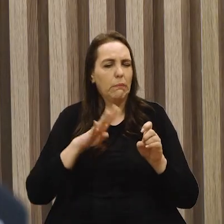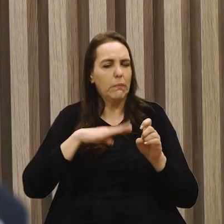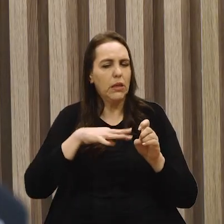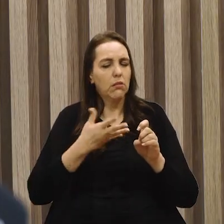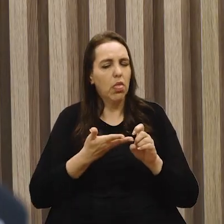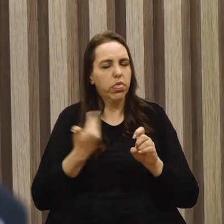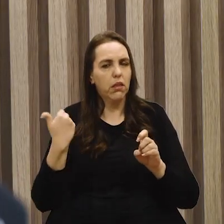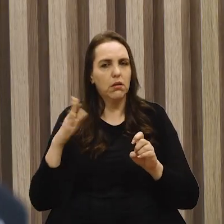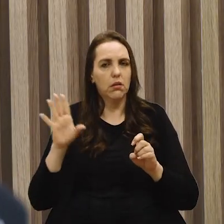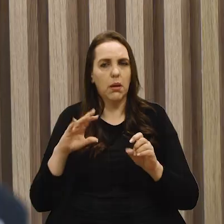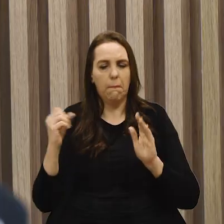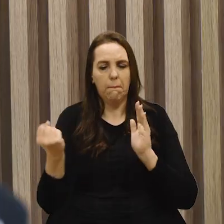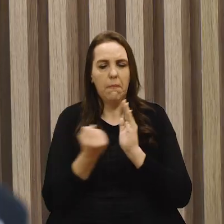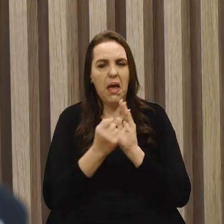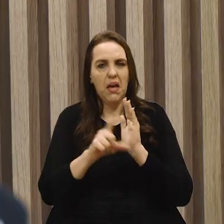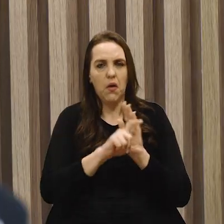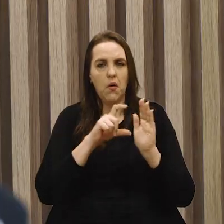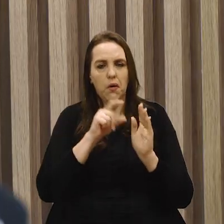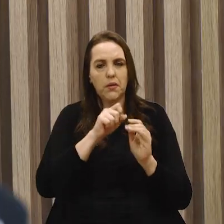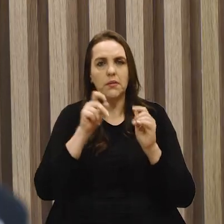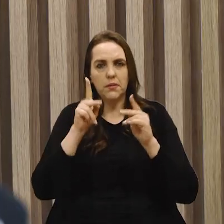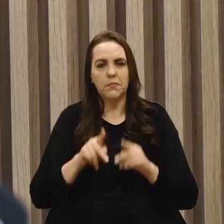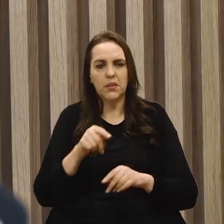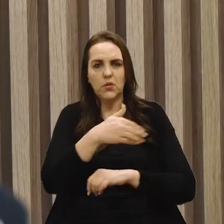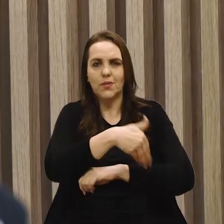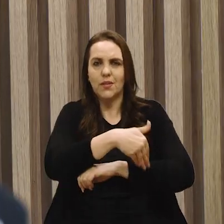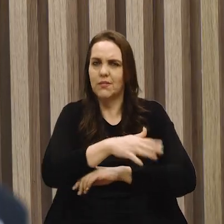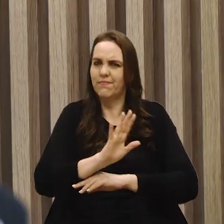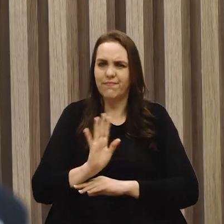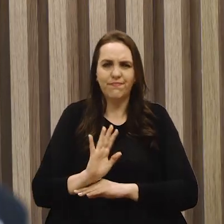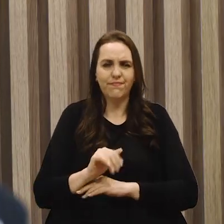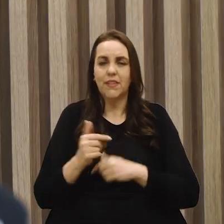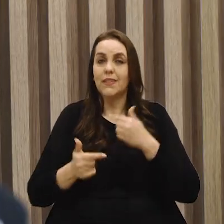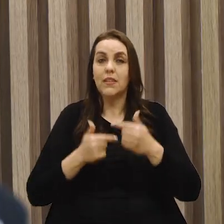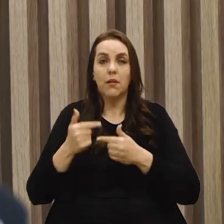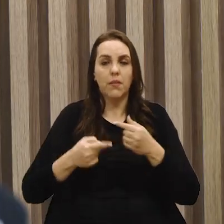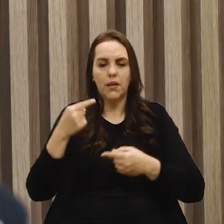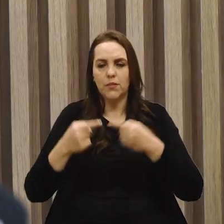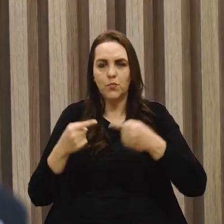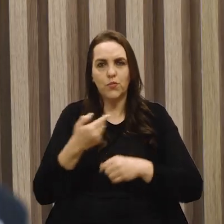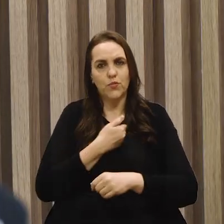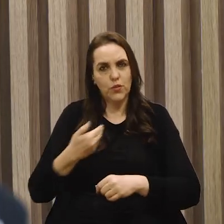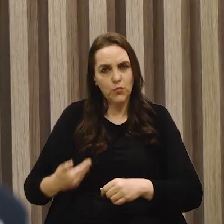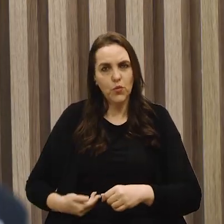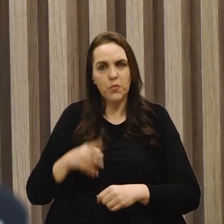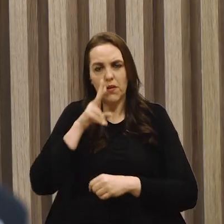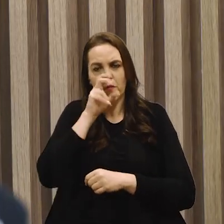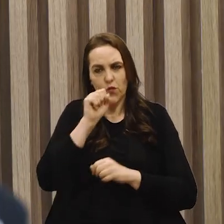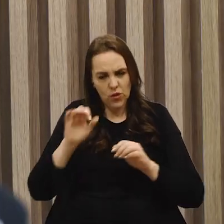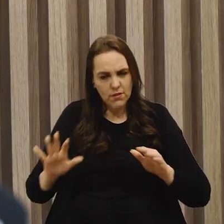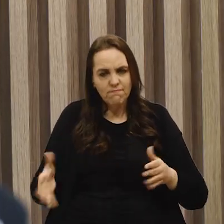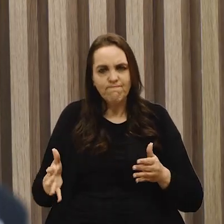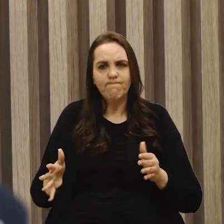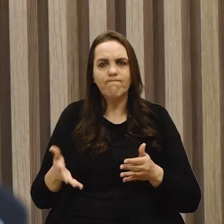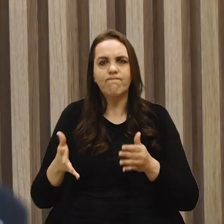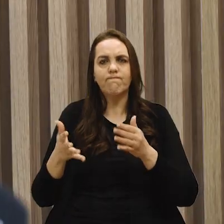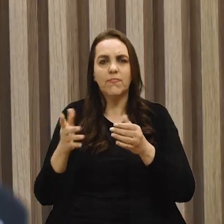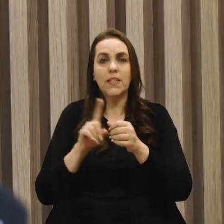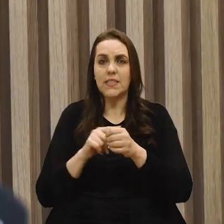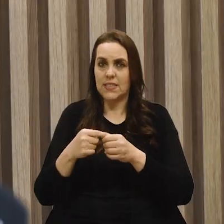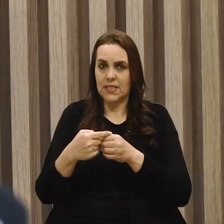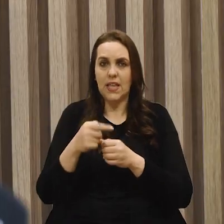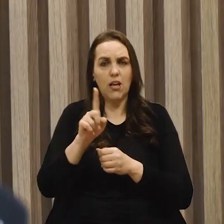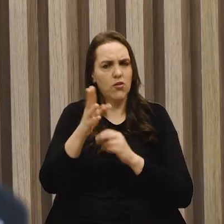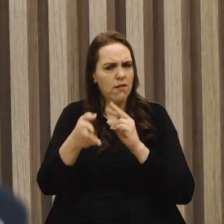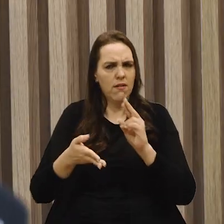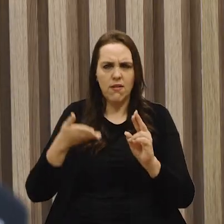Desmistificar, né, esse estereótipo, acho que ele é muito importante. Trabalhar ainda mais as políticas públicas, fortalecer ainda mais. Nosso